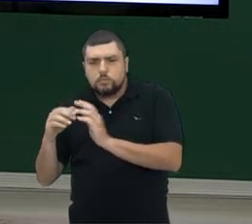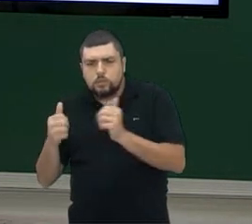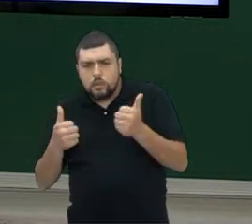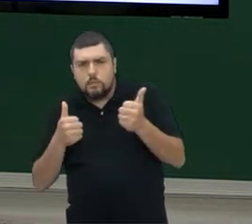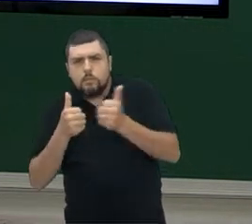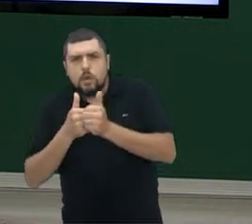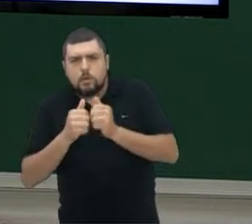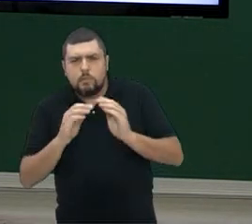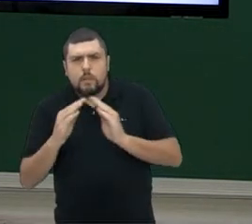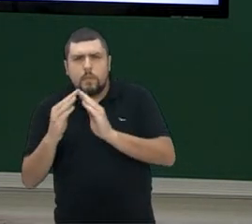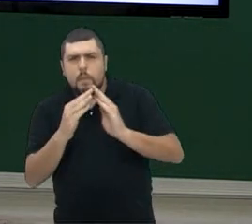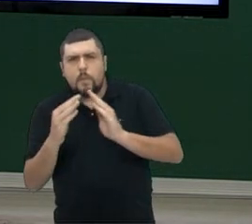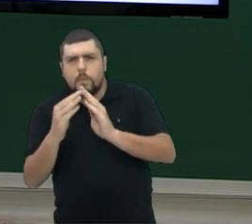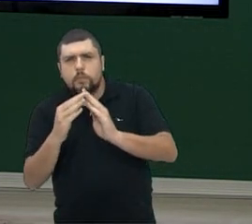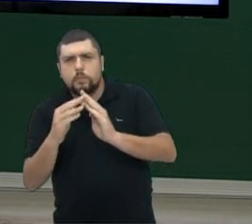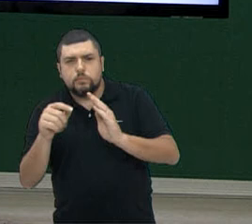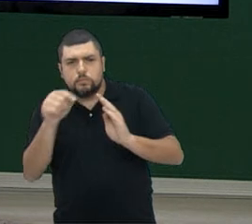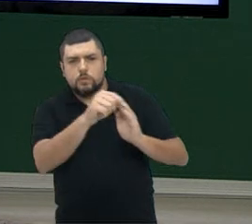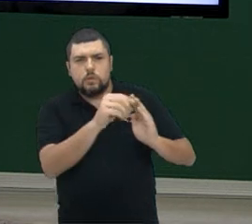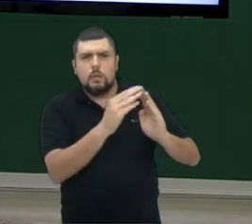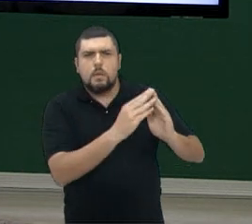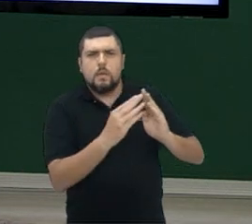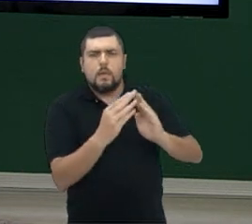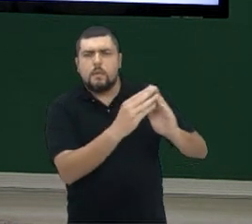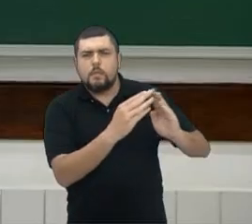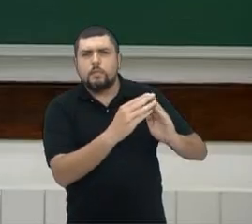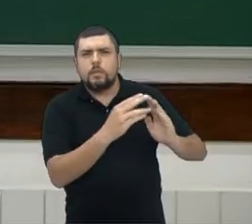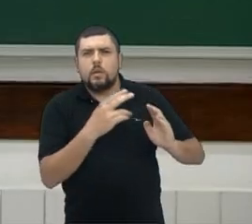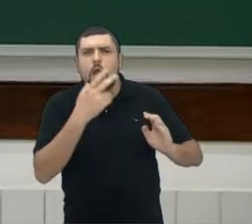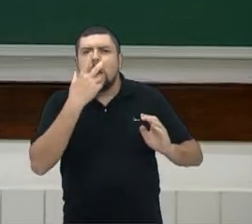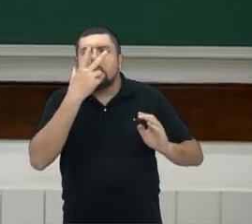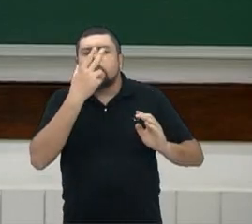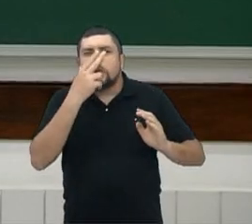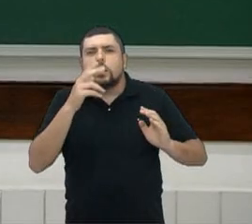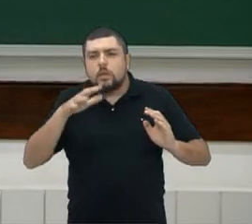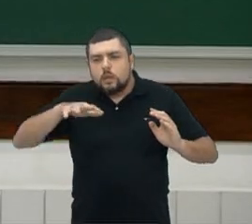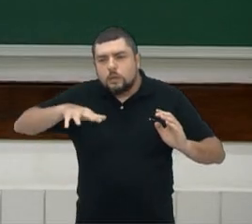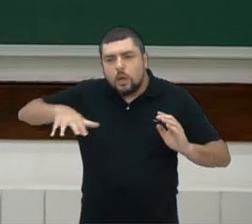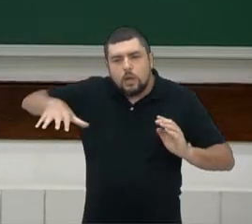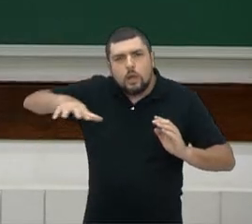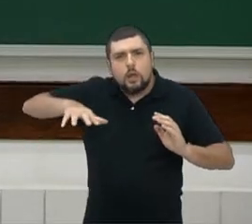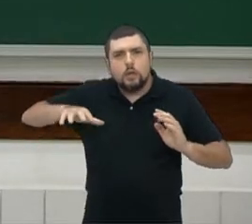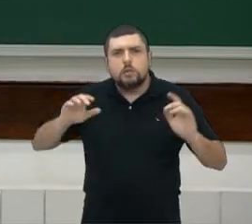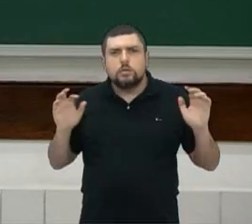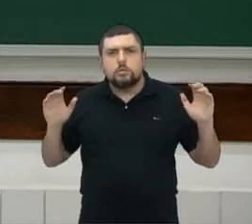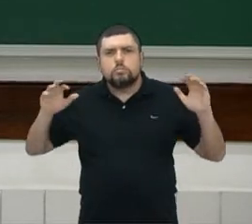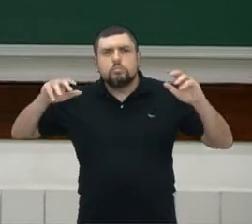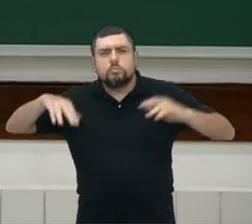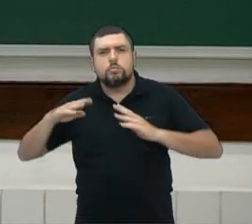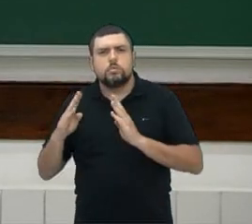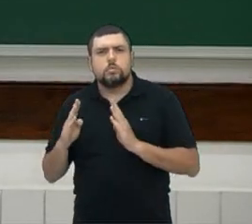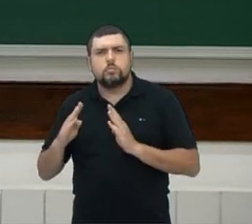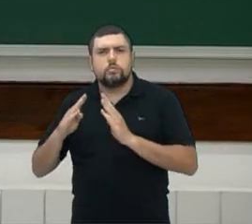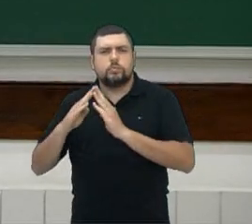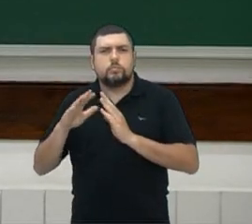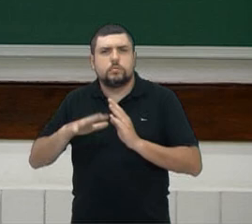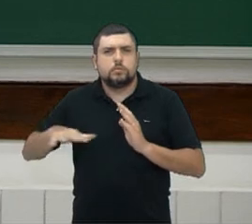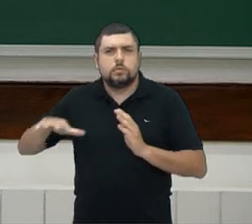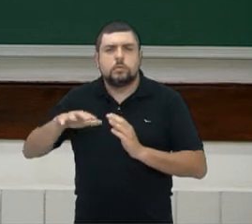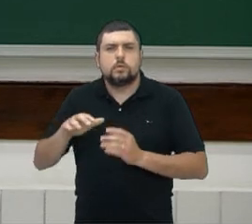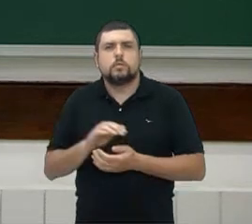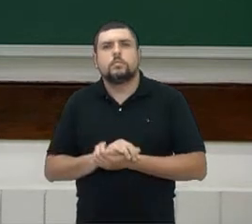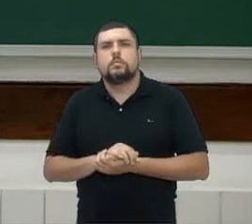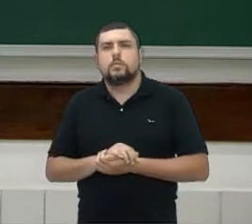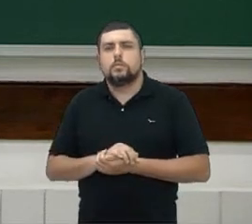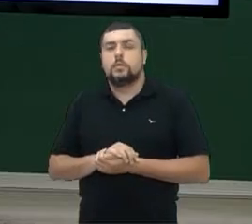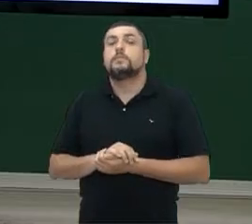fossem uma necrópole, né? O que é isso, professor? Onde se reunia o espaço das pirâmides? Como eu falei, não